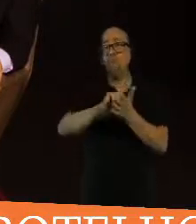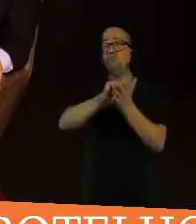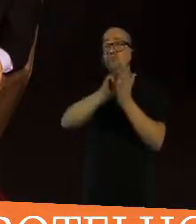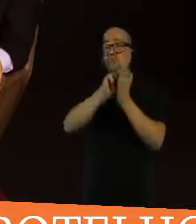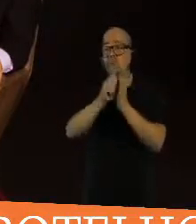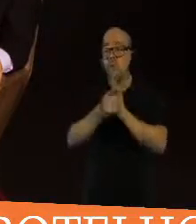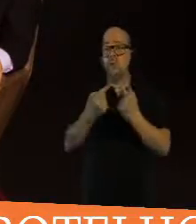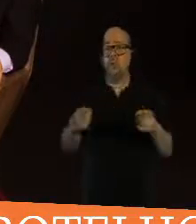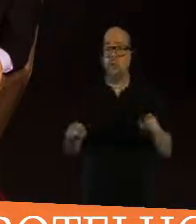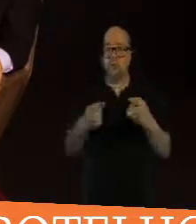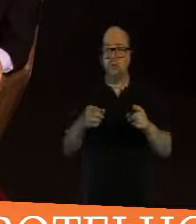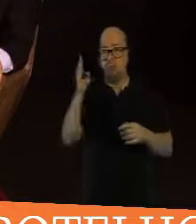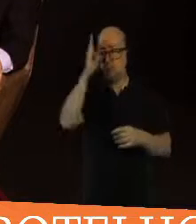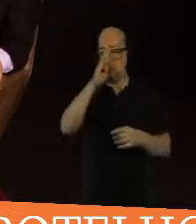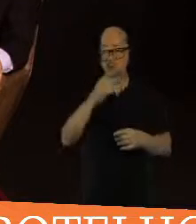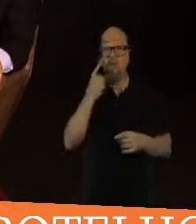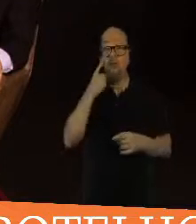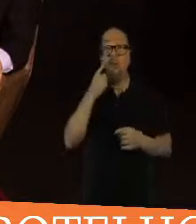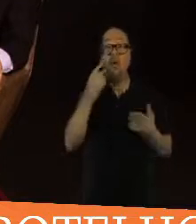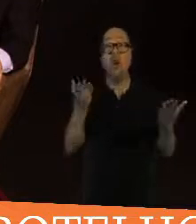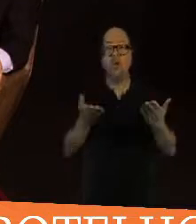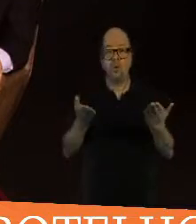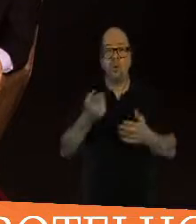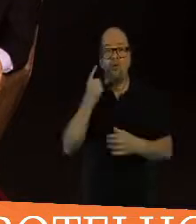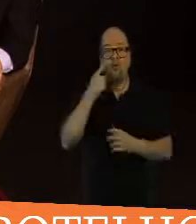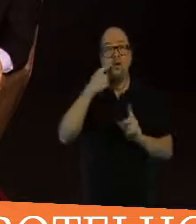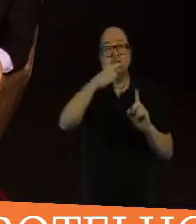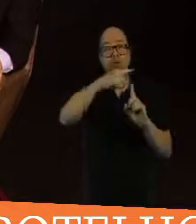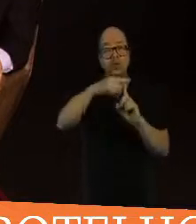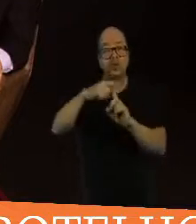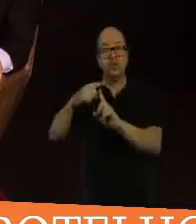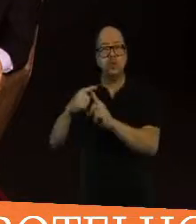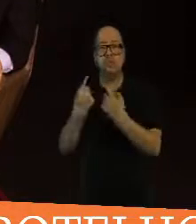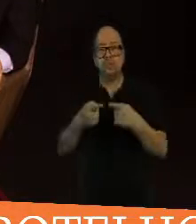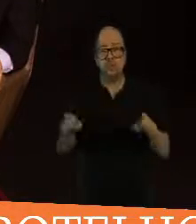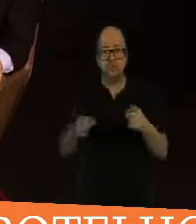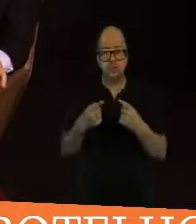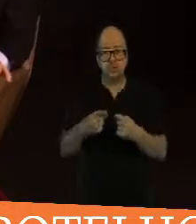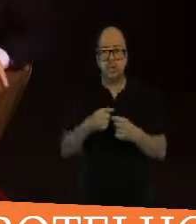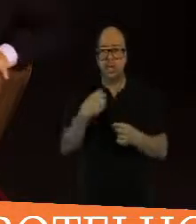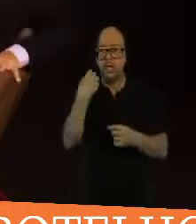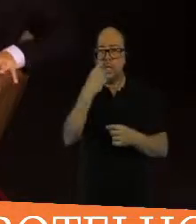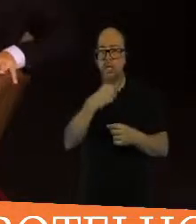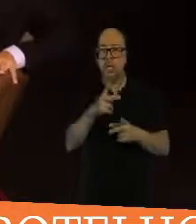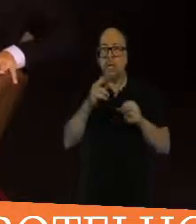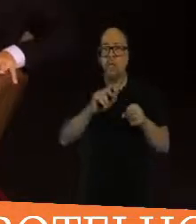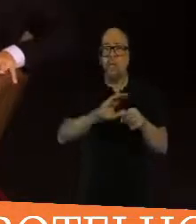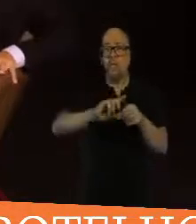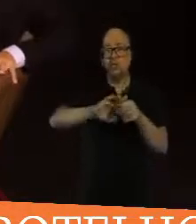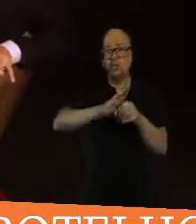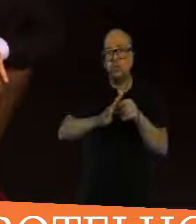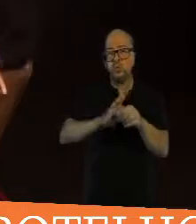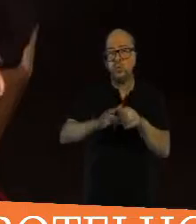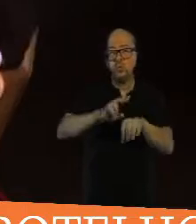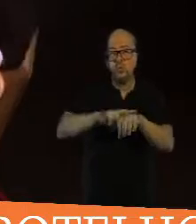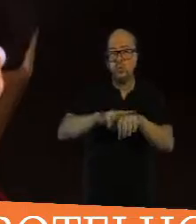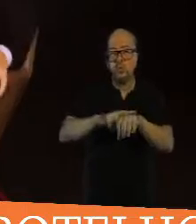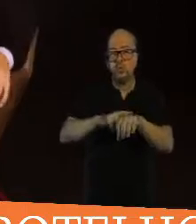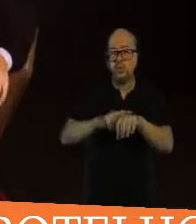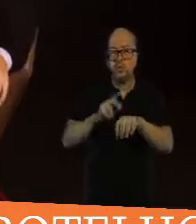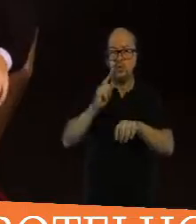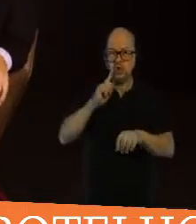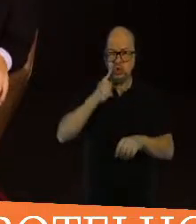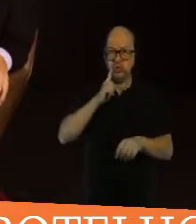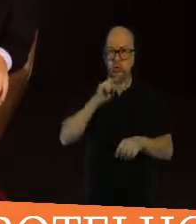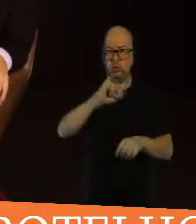vou convidar vocês para nos ouvirem mais uma vez. Vamos cantar Que Nem Jiló? Vamos lá. Que Nem Jiló é